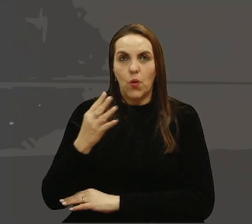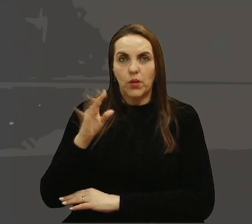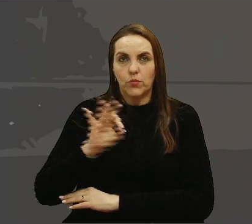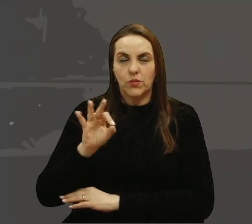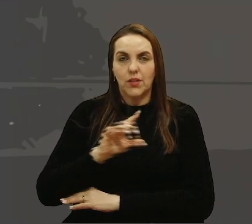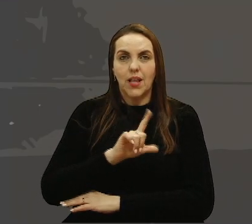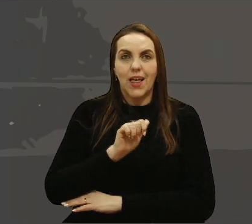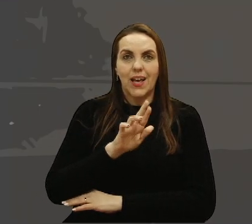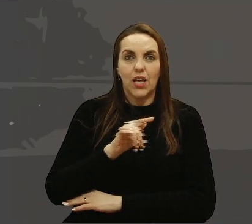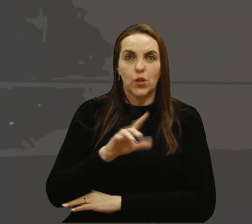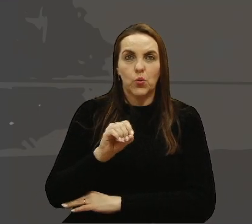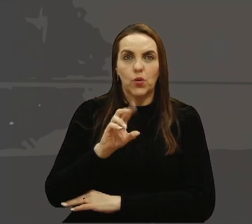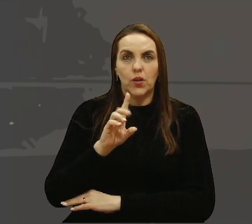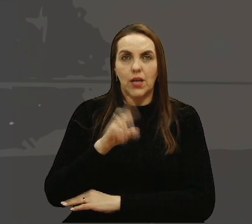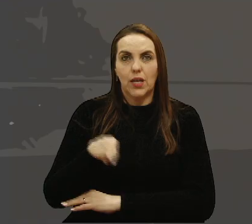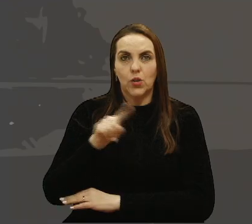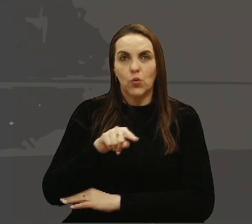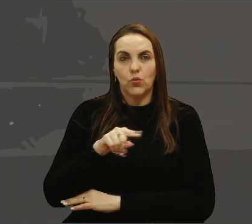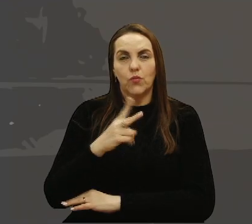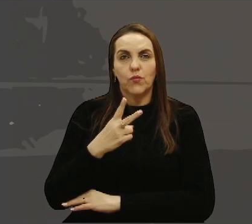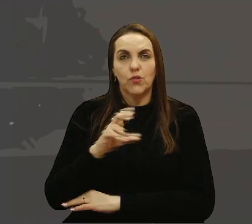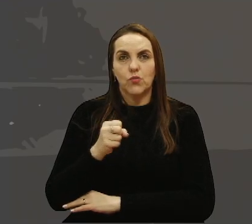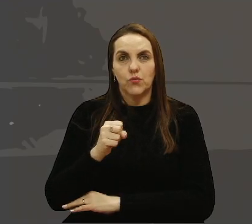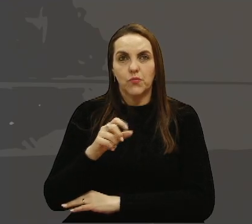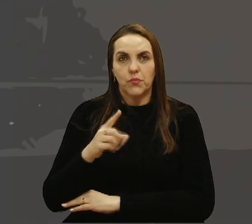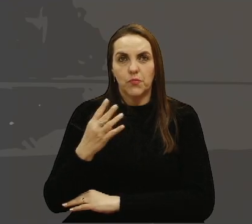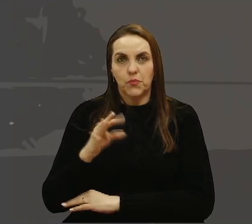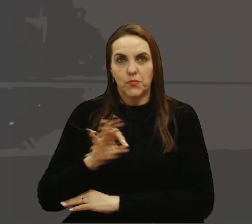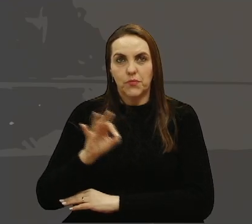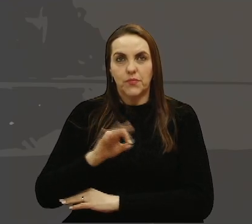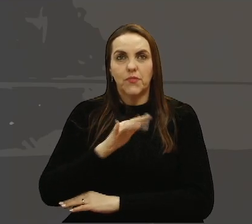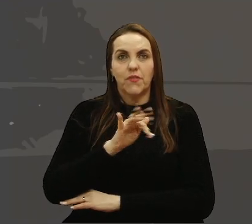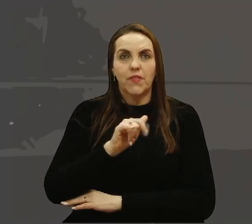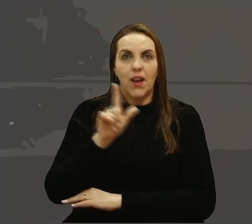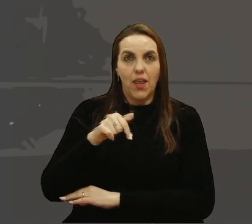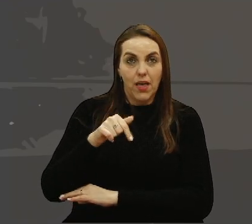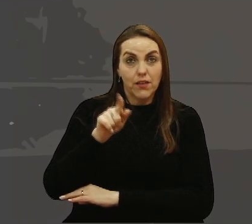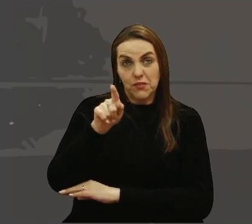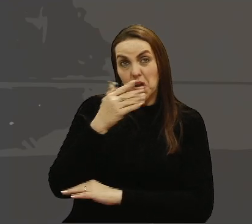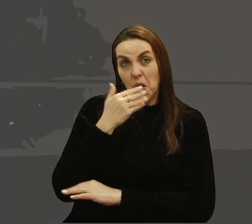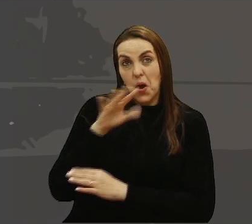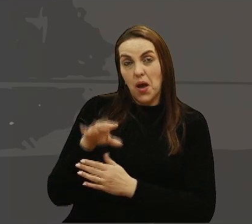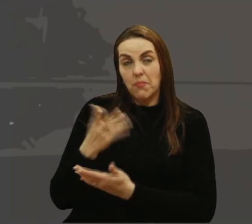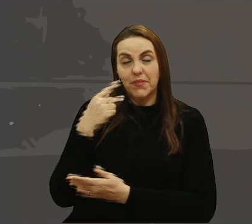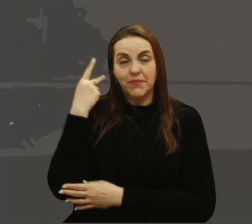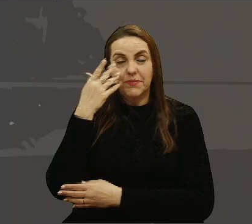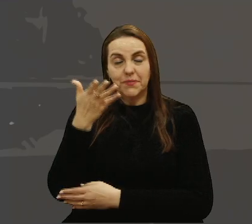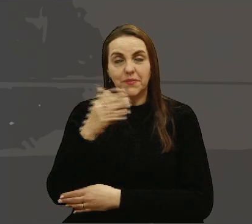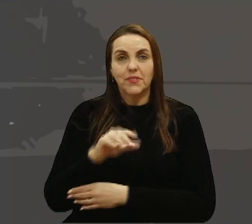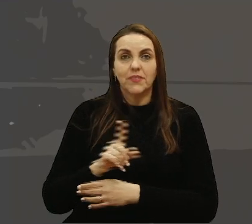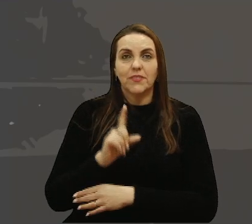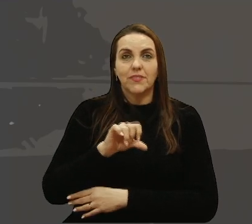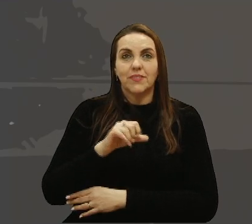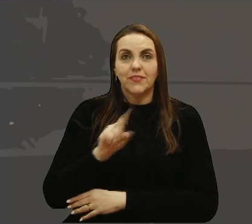redondo, 19,8%. Filé mignon, que é o que o senhor come, vereador, 19,1%.